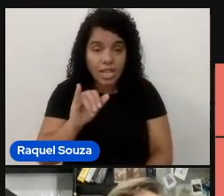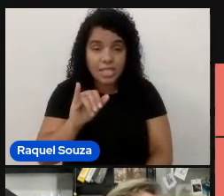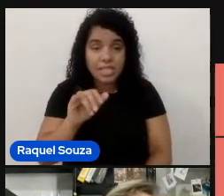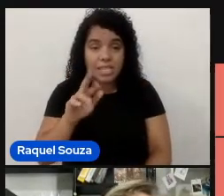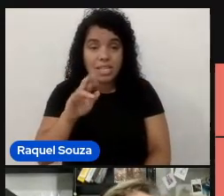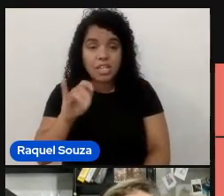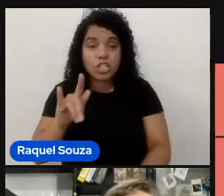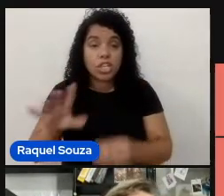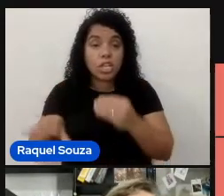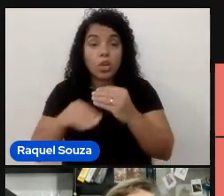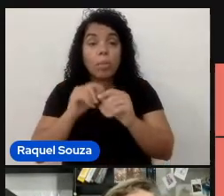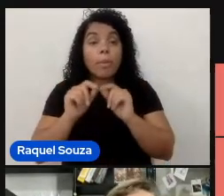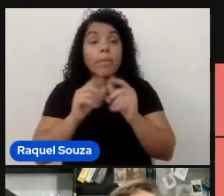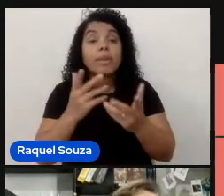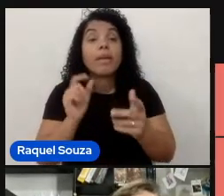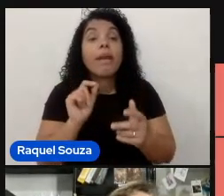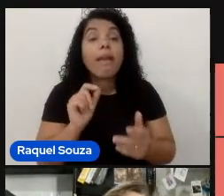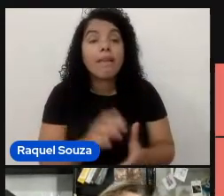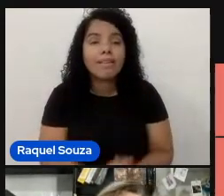aí?